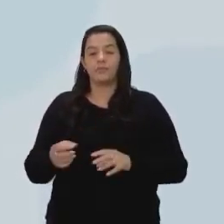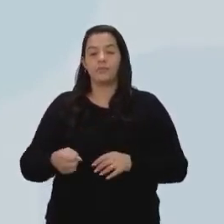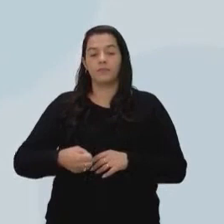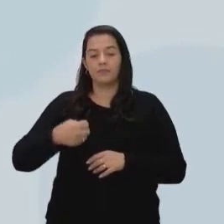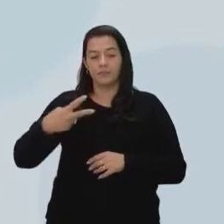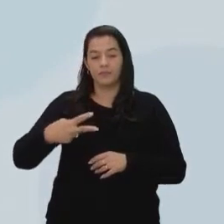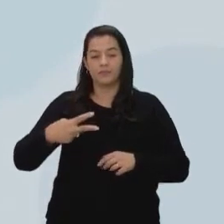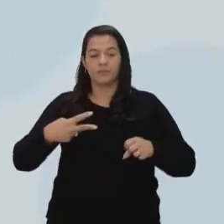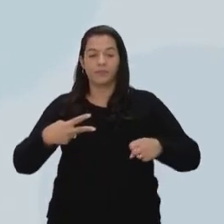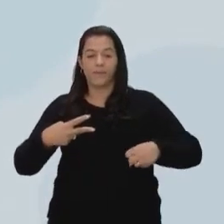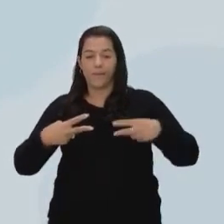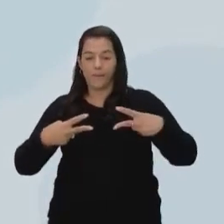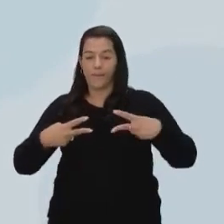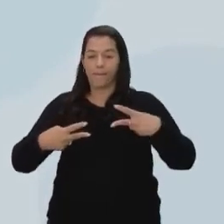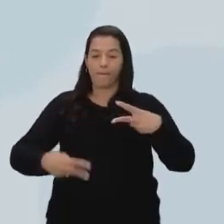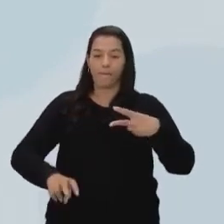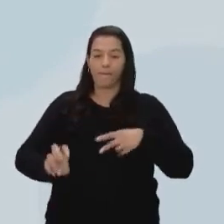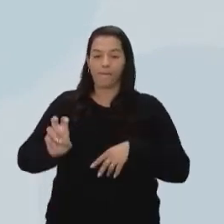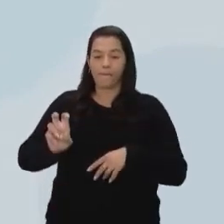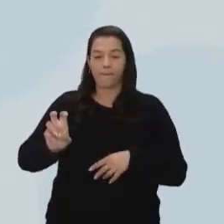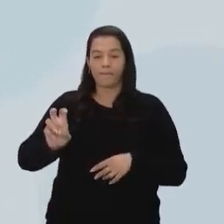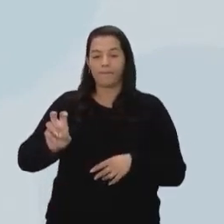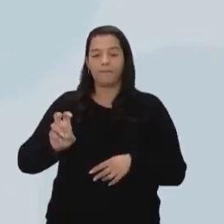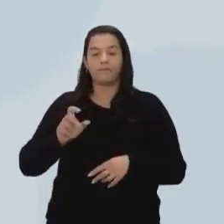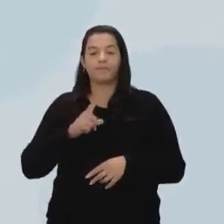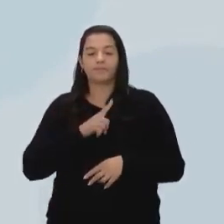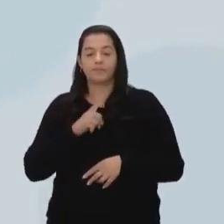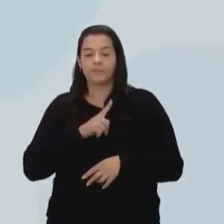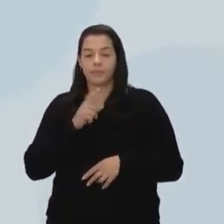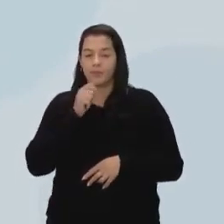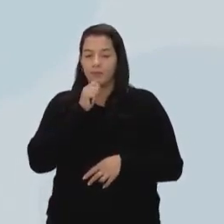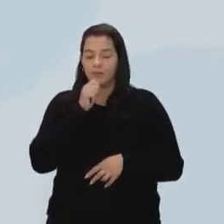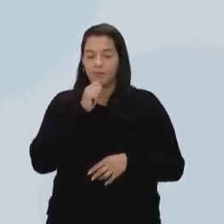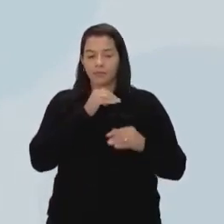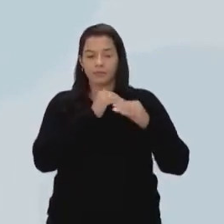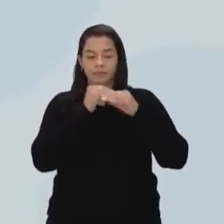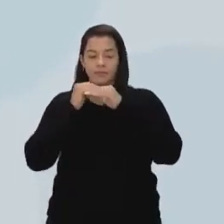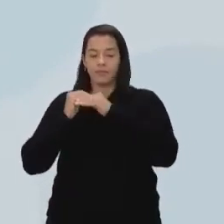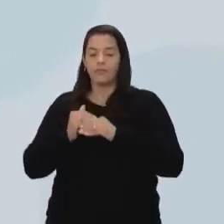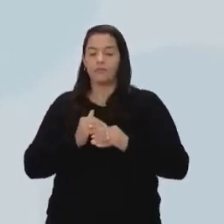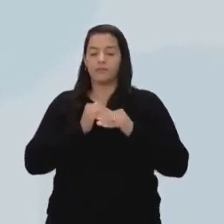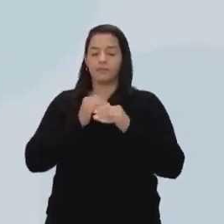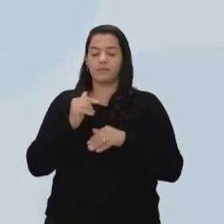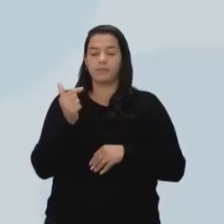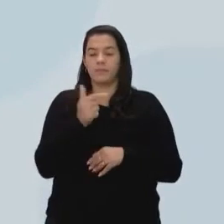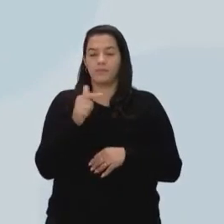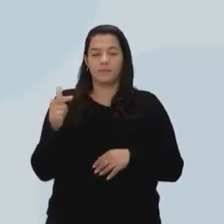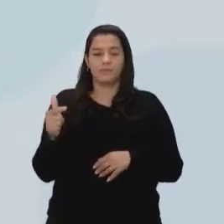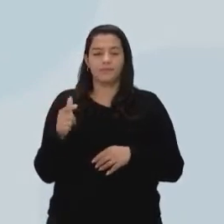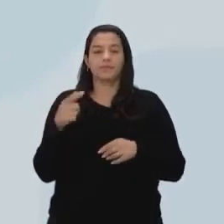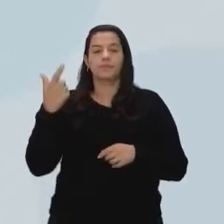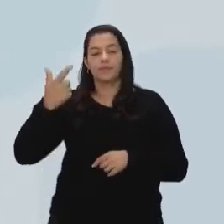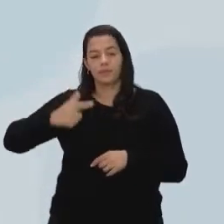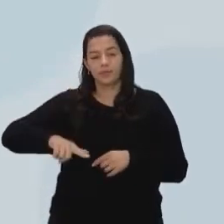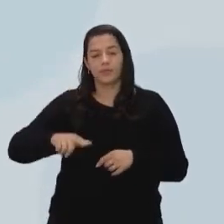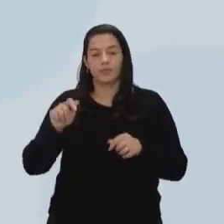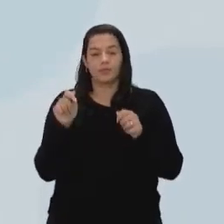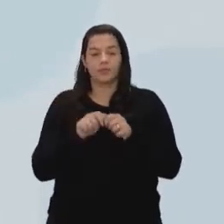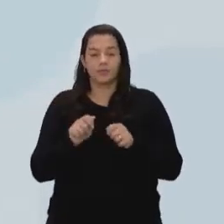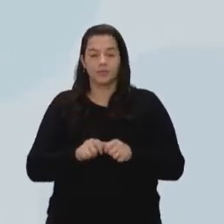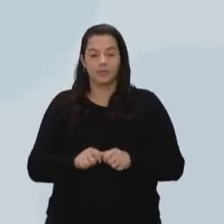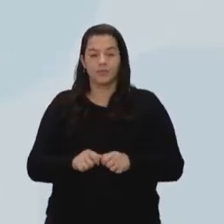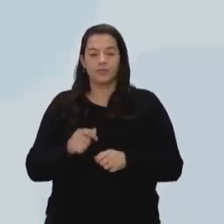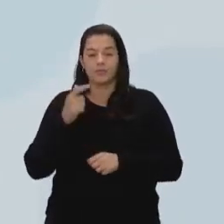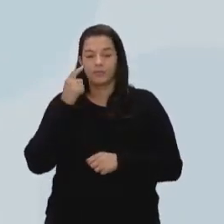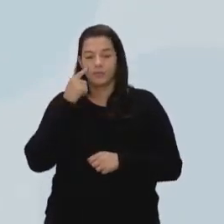2, 3, 4, 5. Ainda não adquiriu estabilidade. Ele vem, ó, é feito aqui novamente, ó, um par